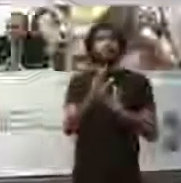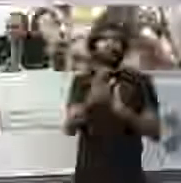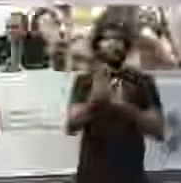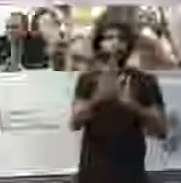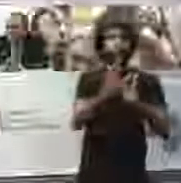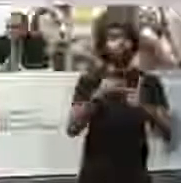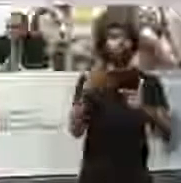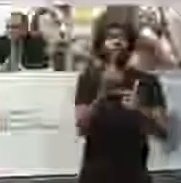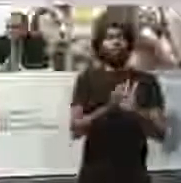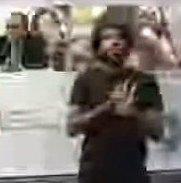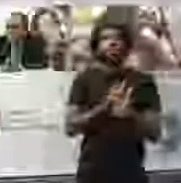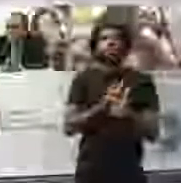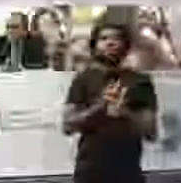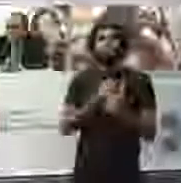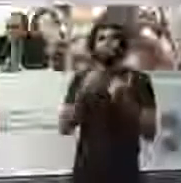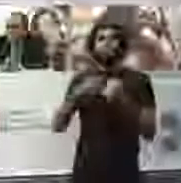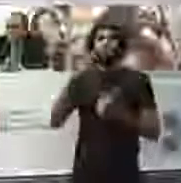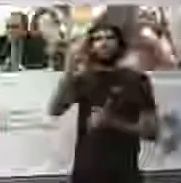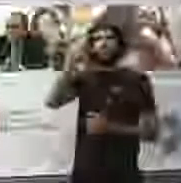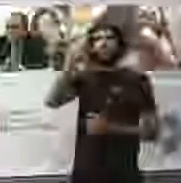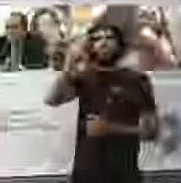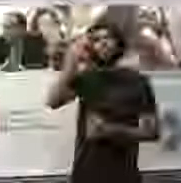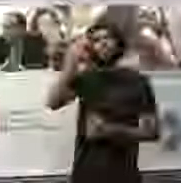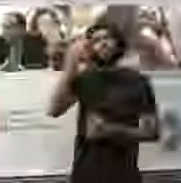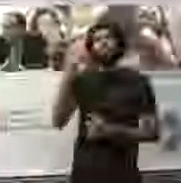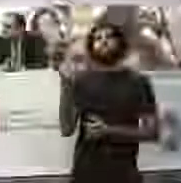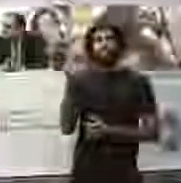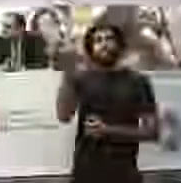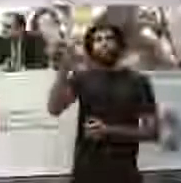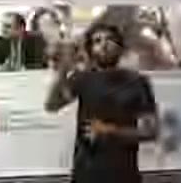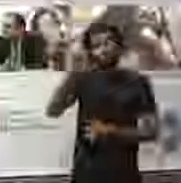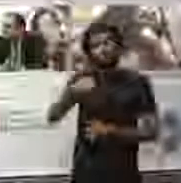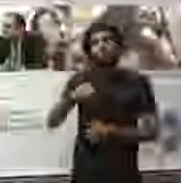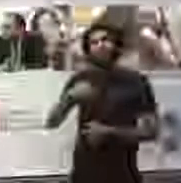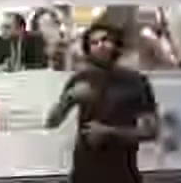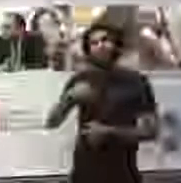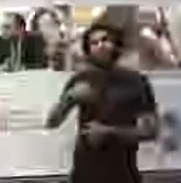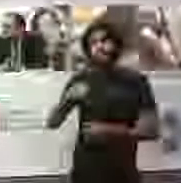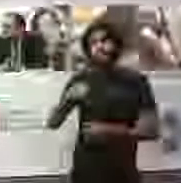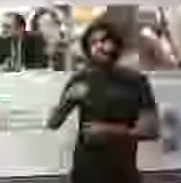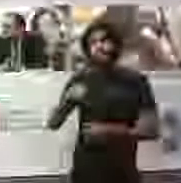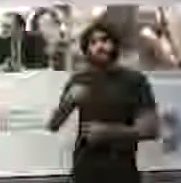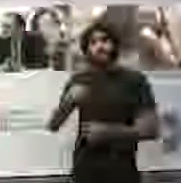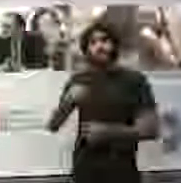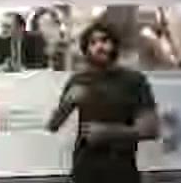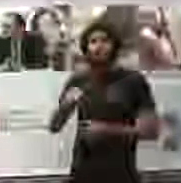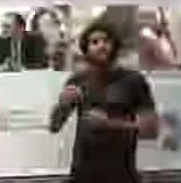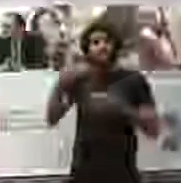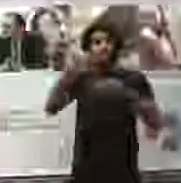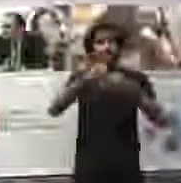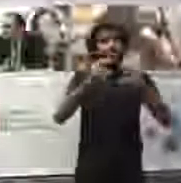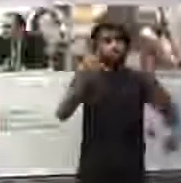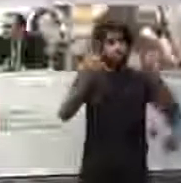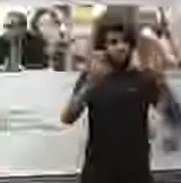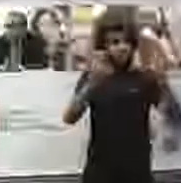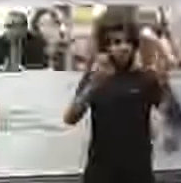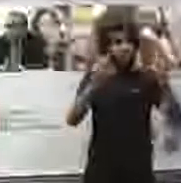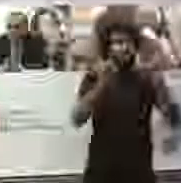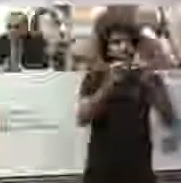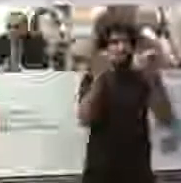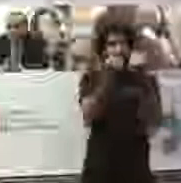uma reflexão necessária tem tudo a ver com esse seminário o título